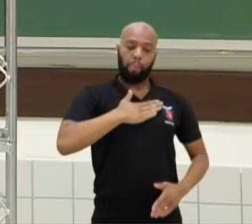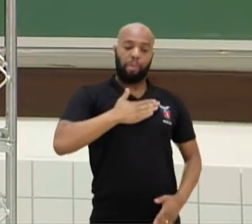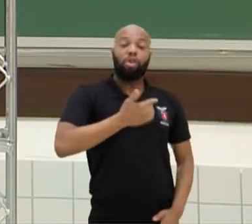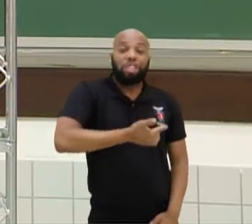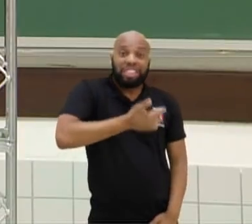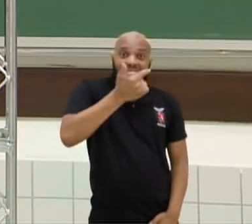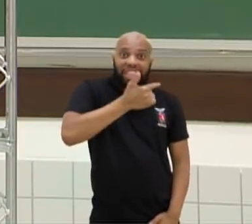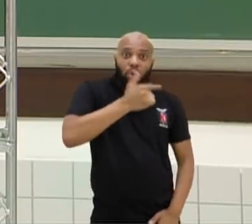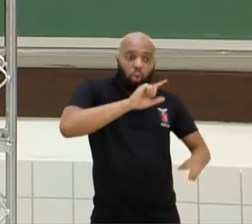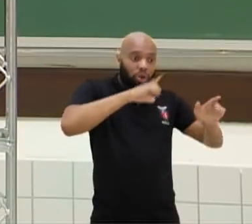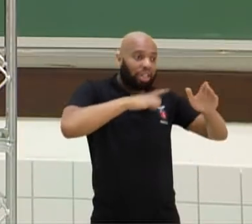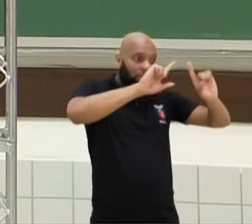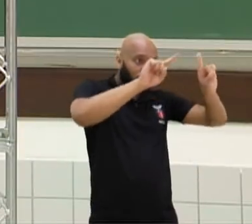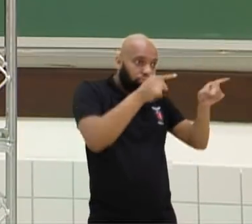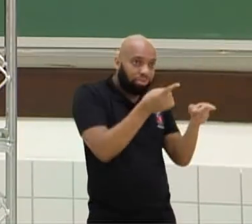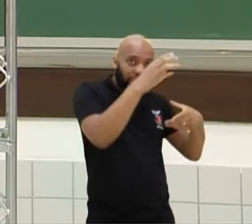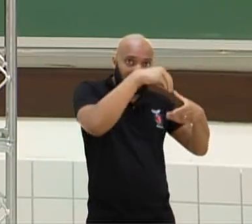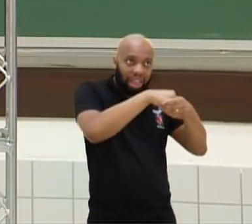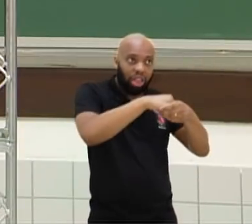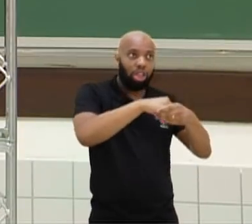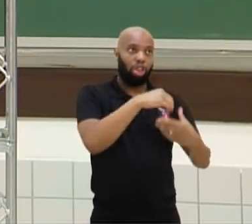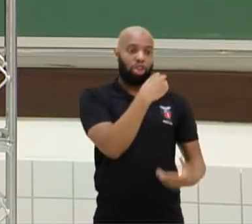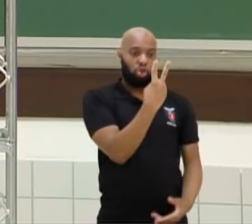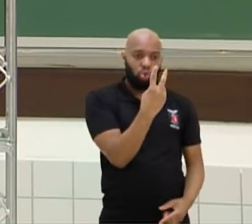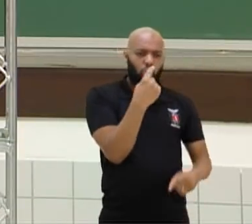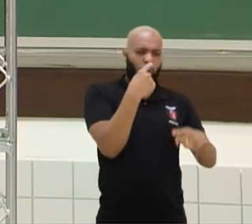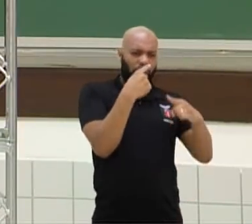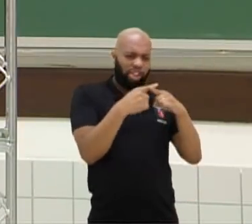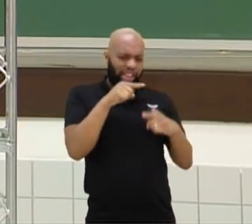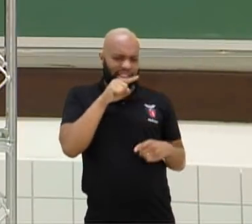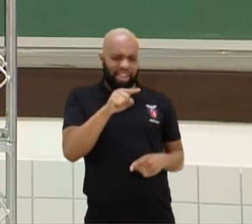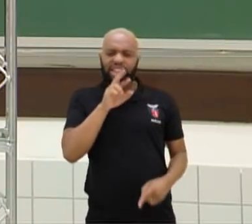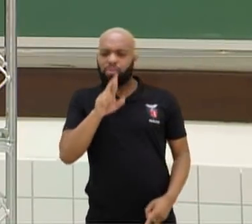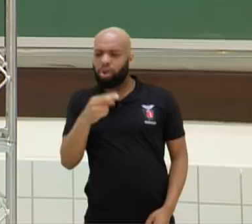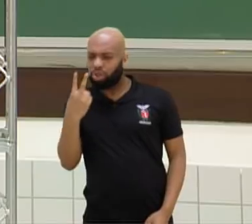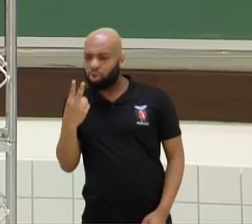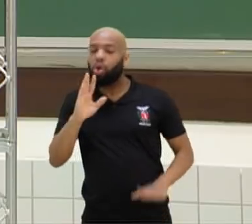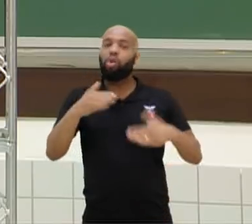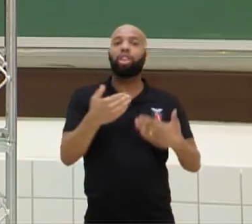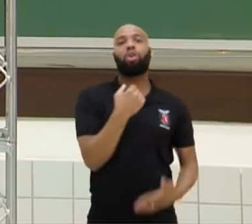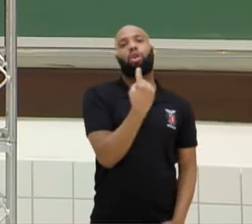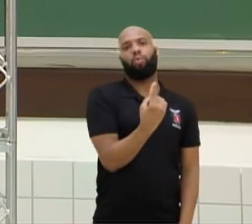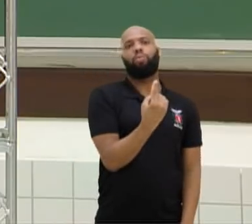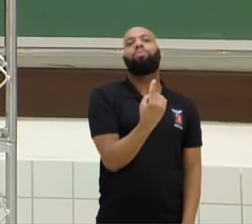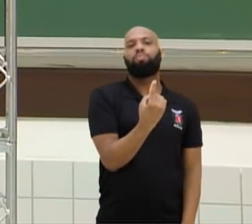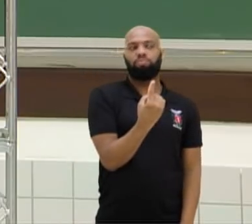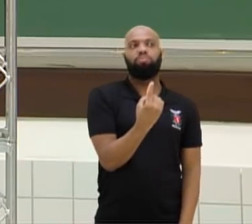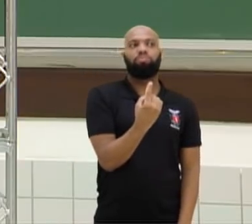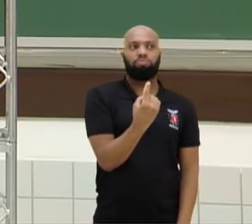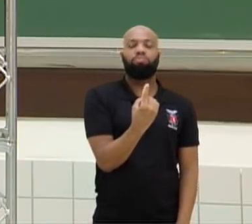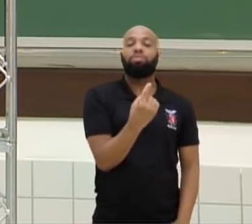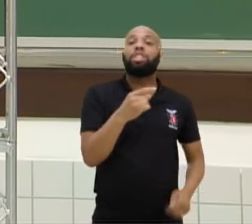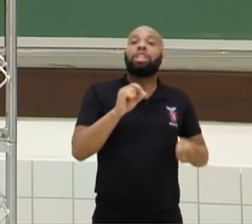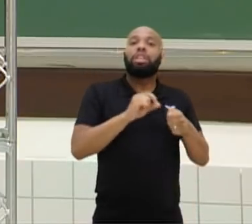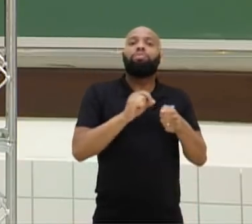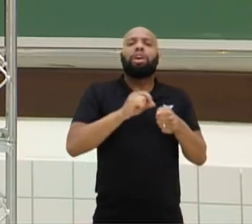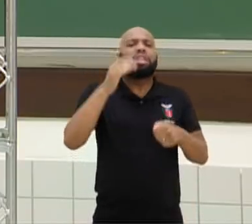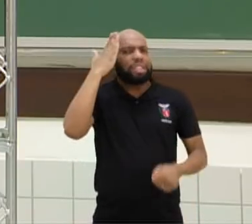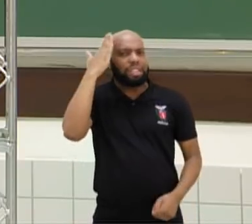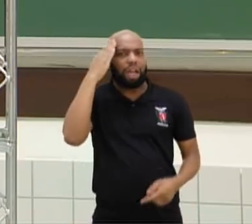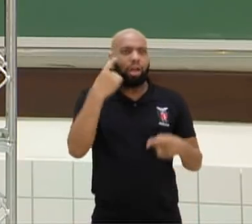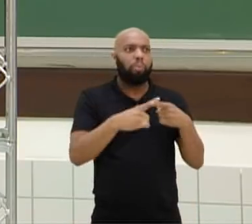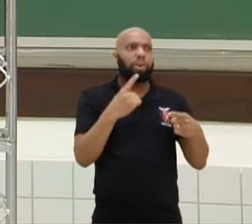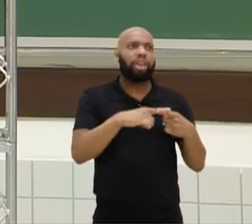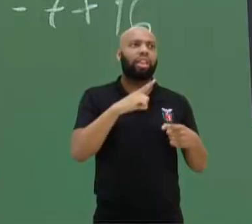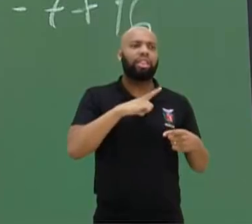né? Quando eu faço duas vezes ele dá 2, ele tem que ser 1. O que eu faço então sabendo que esse elemento para